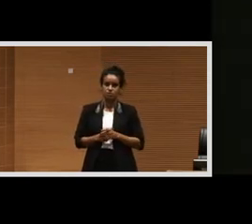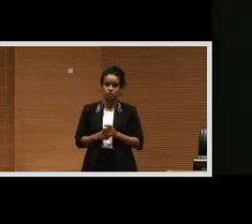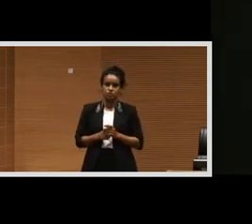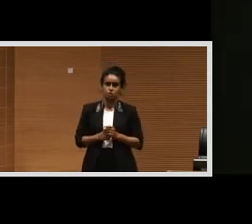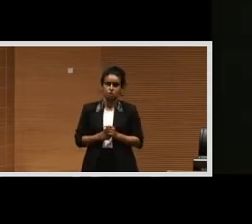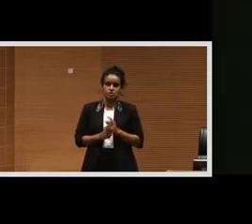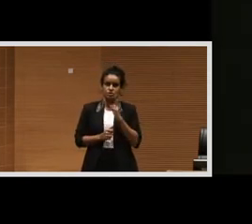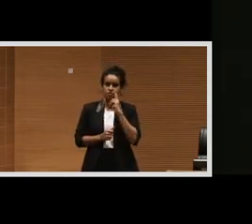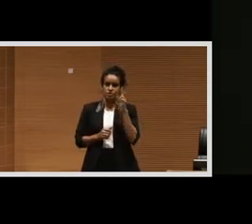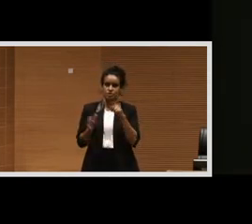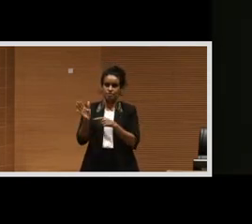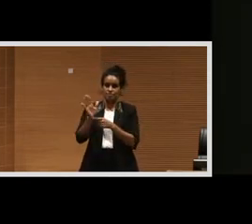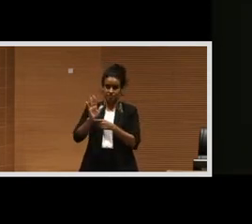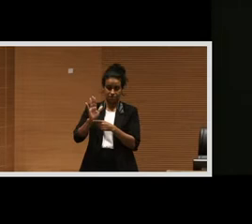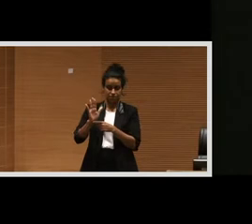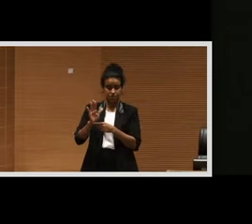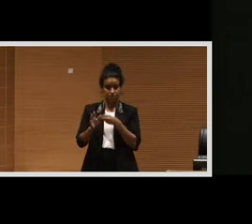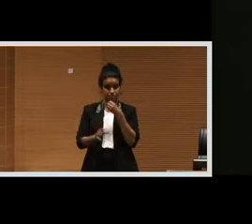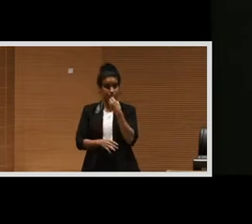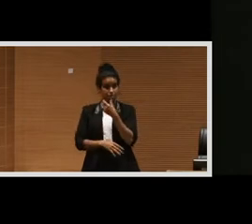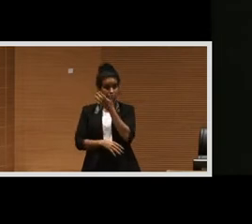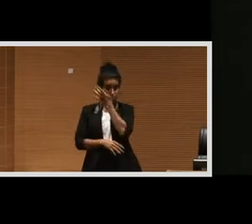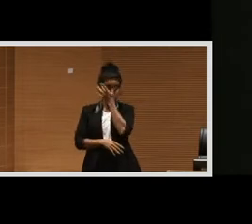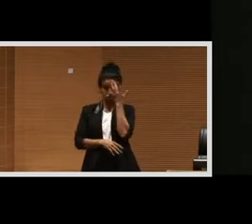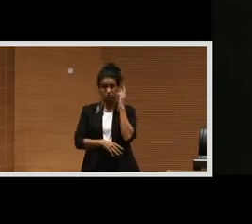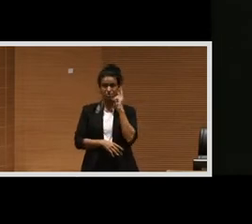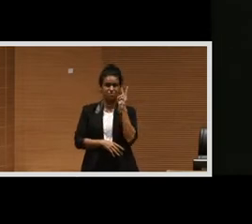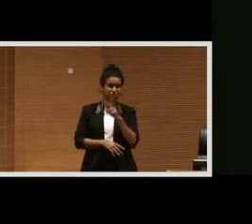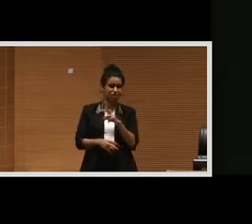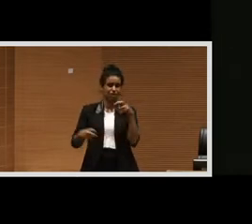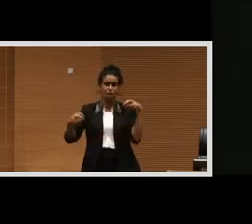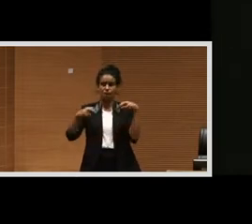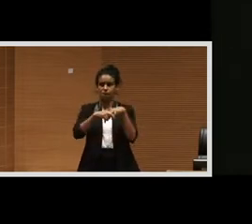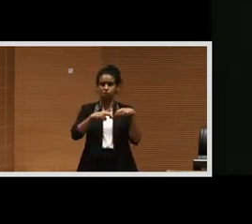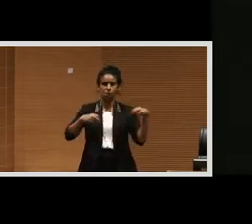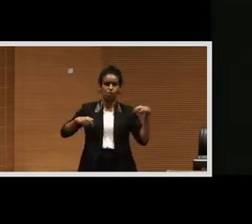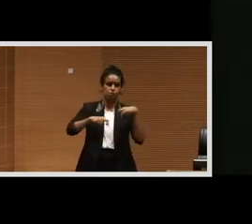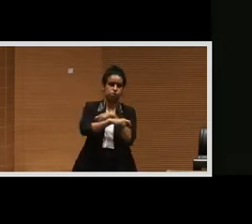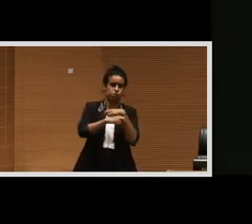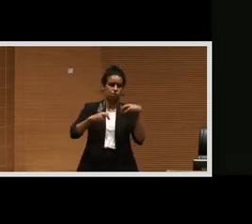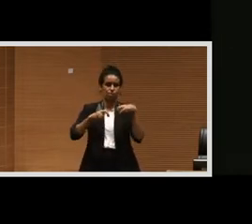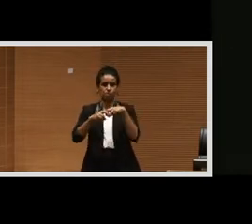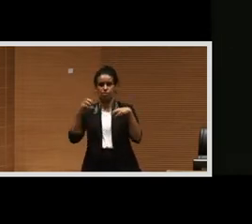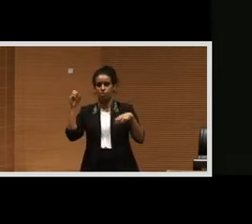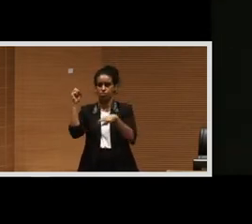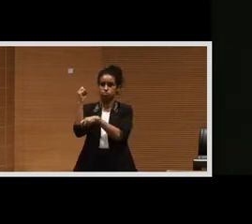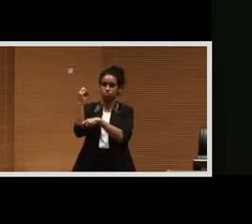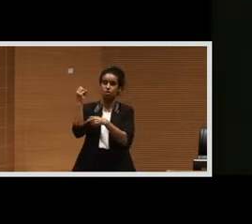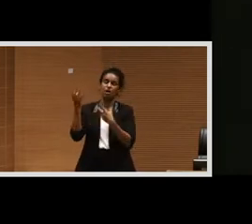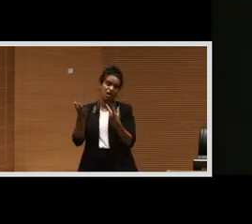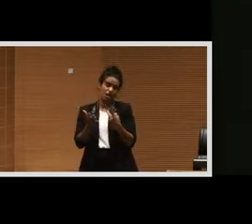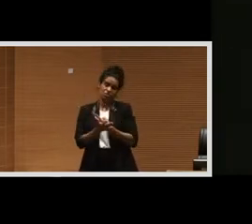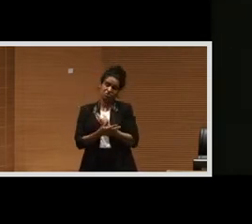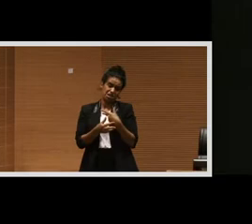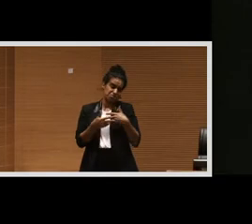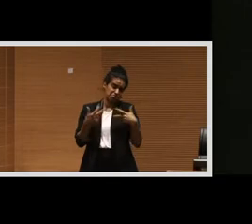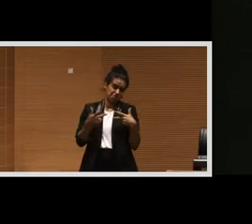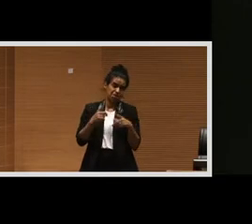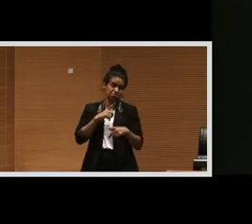todos vivemos com muitos acidentes de trânsito. E uma causa importante de acidente de trânsito em algumas cidades